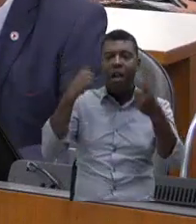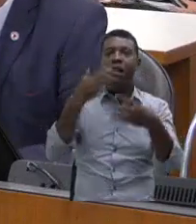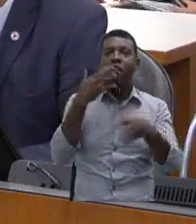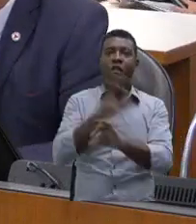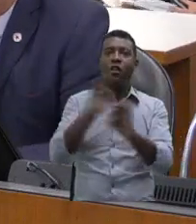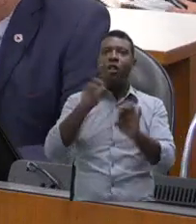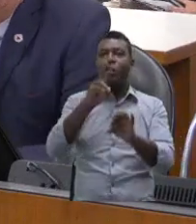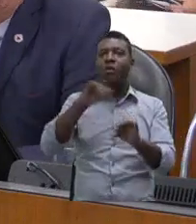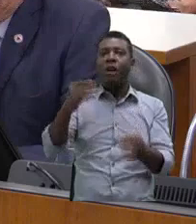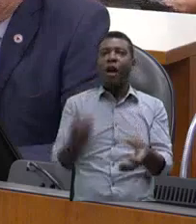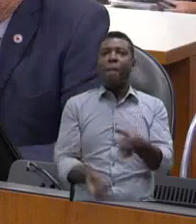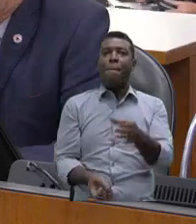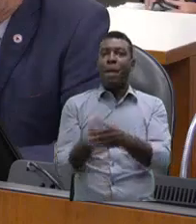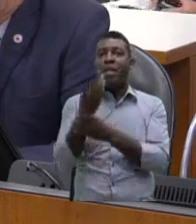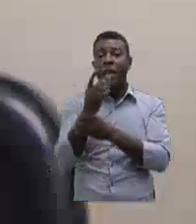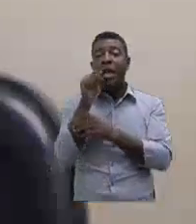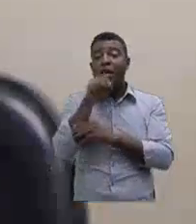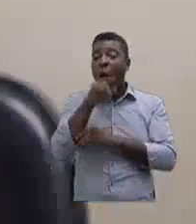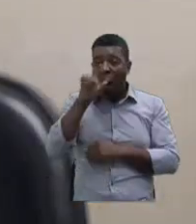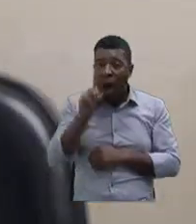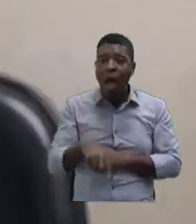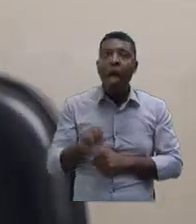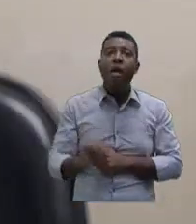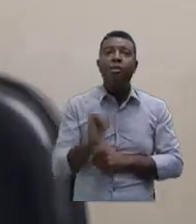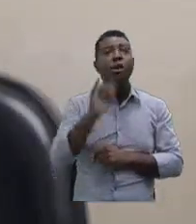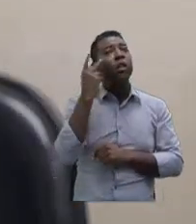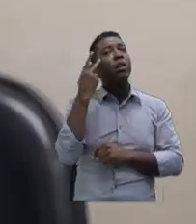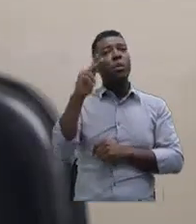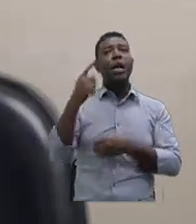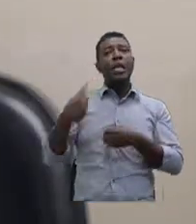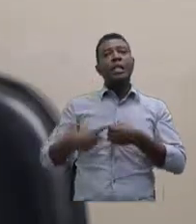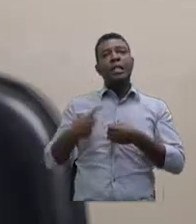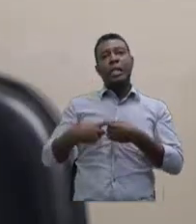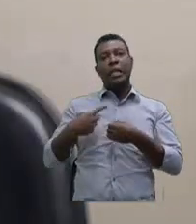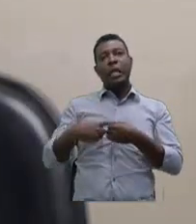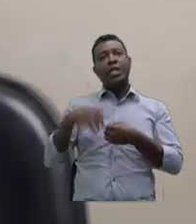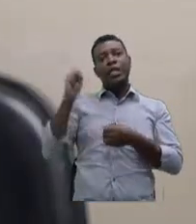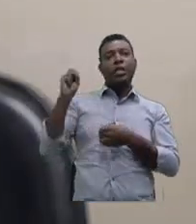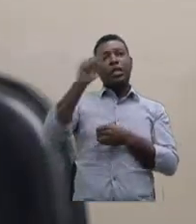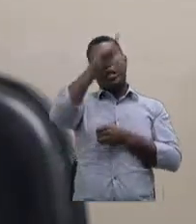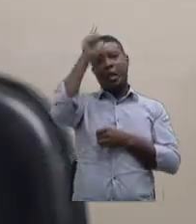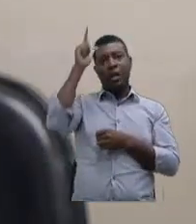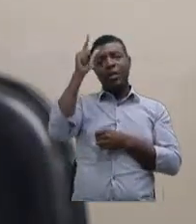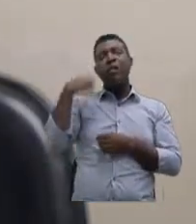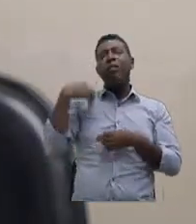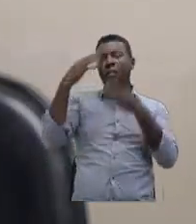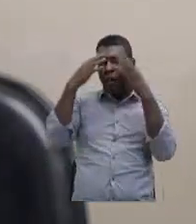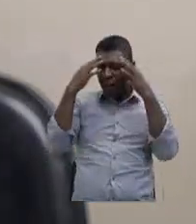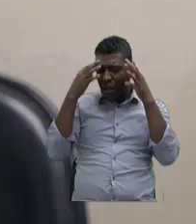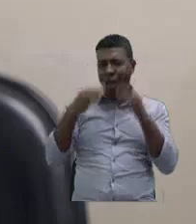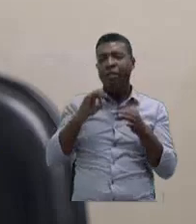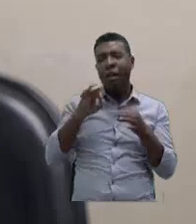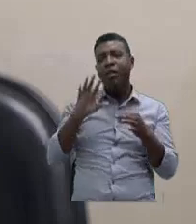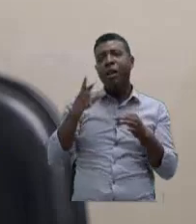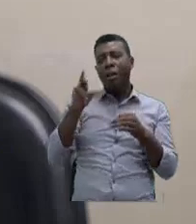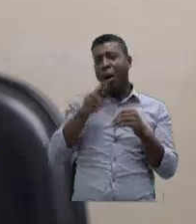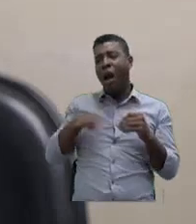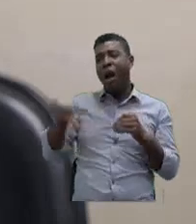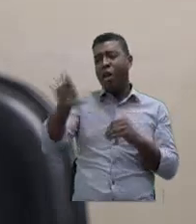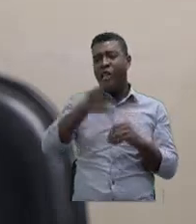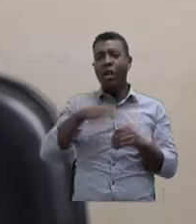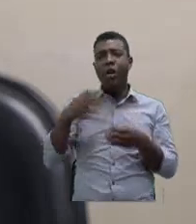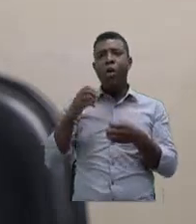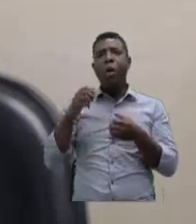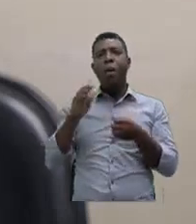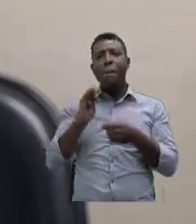importância realmente para a cidade de Santa Luzia. E eu tenho certeza que também para a grande região, né, de Belo Horizonte, região metropolitana, nós estamos